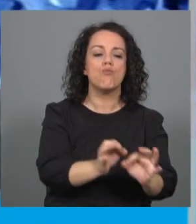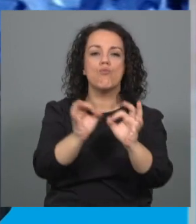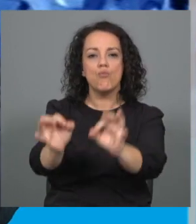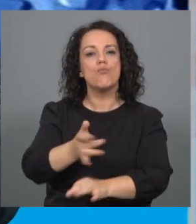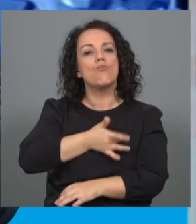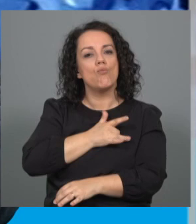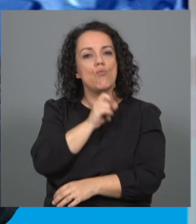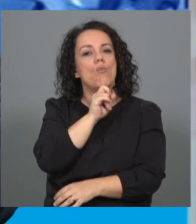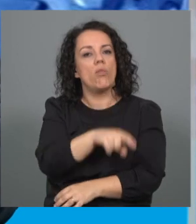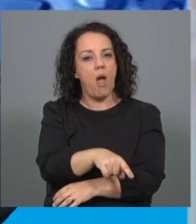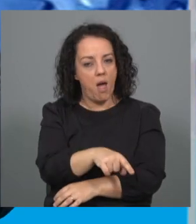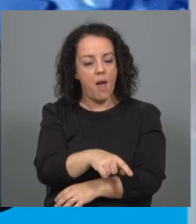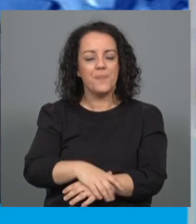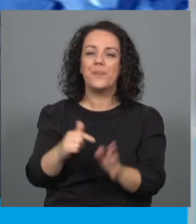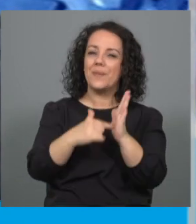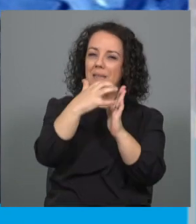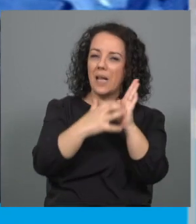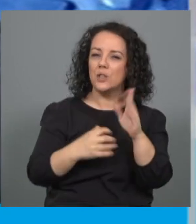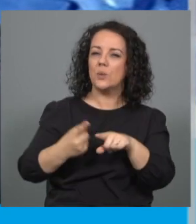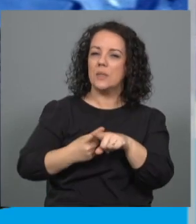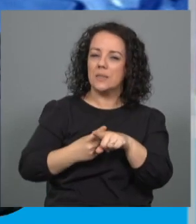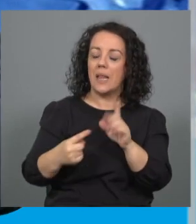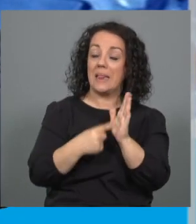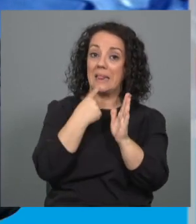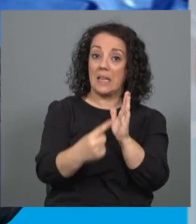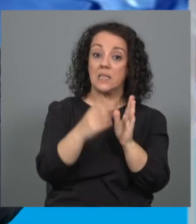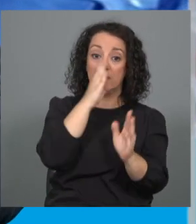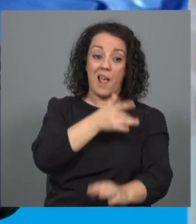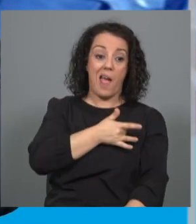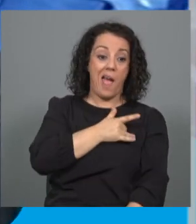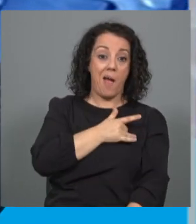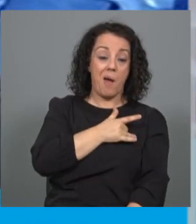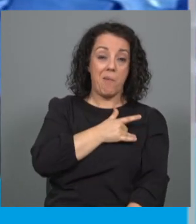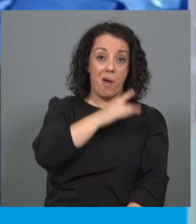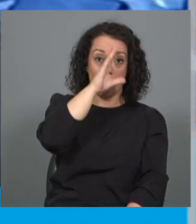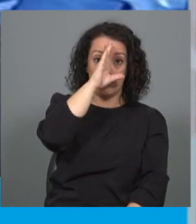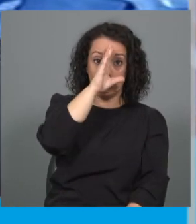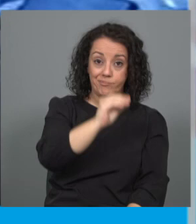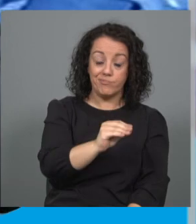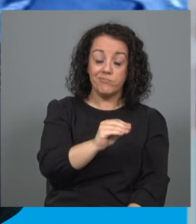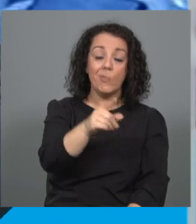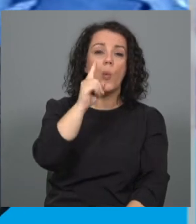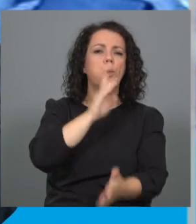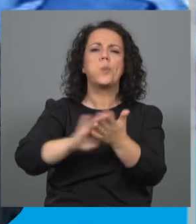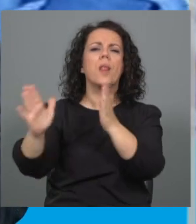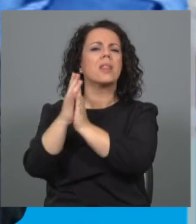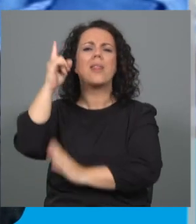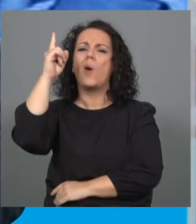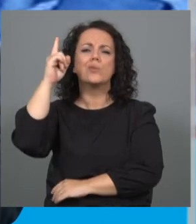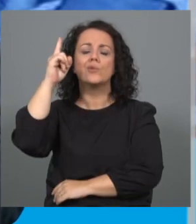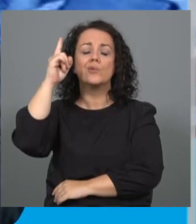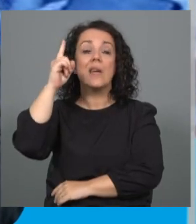interessante, quem não ama não conhece a Deus, porque Deus é amor. Portanto, a essência do cristianismo